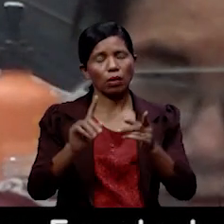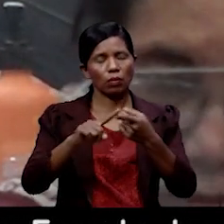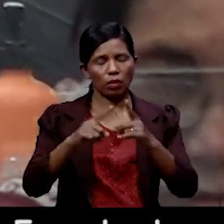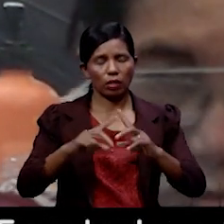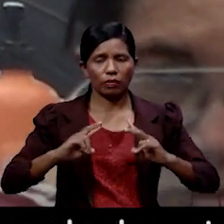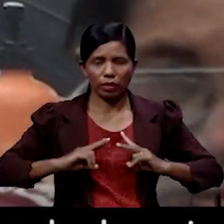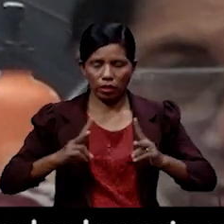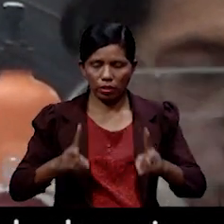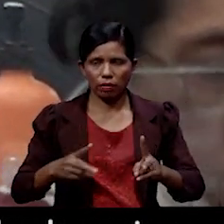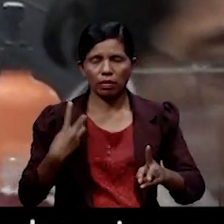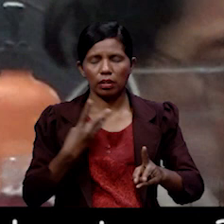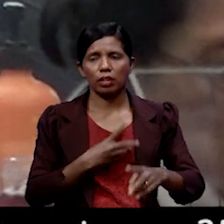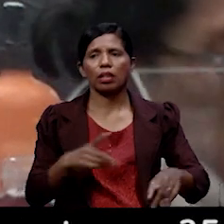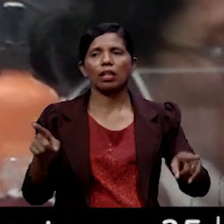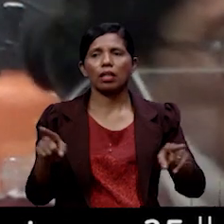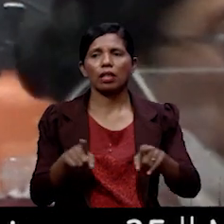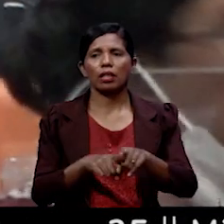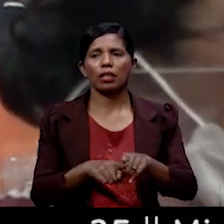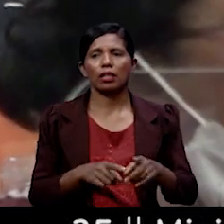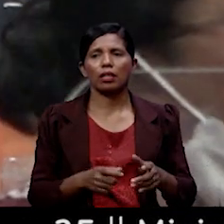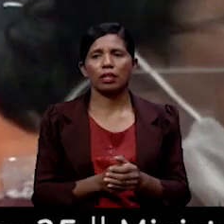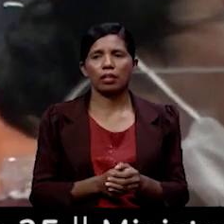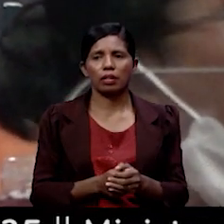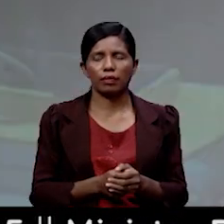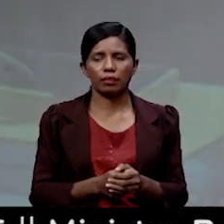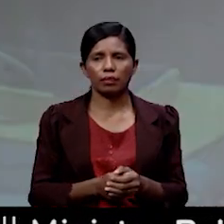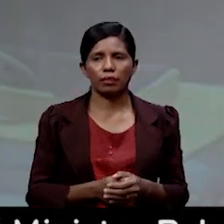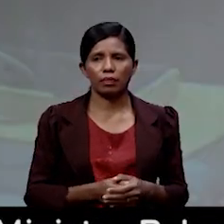paliente né, então nesse fale mesmo já fale sir nem mate.